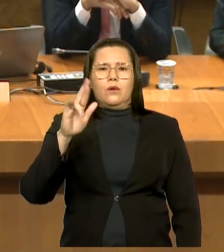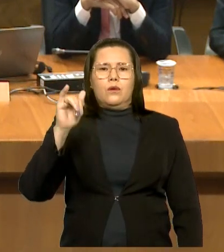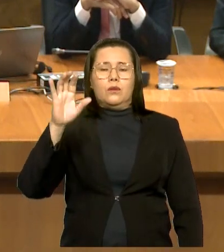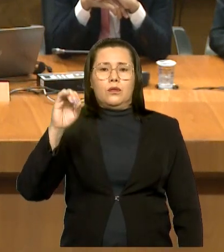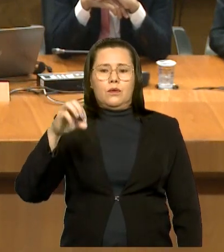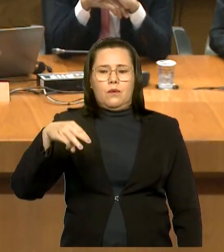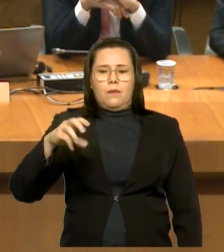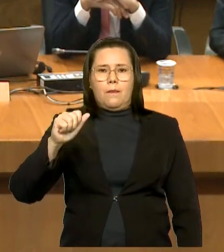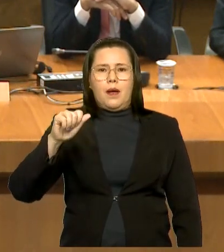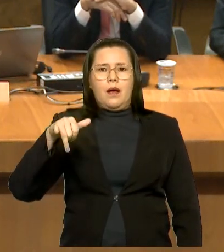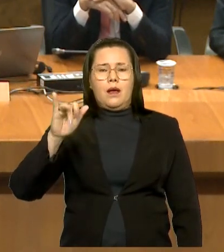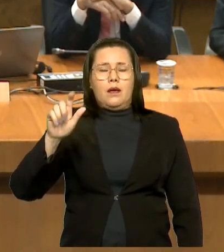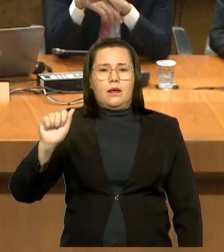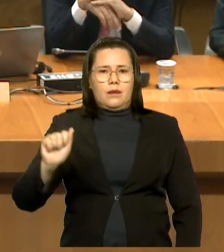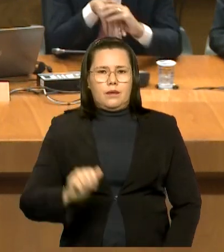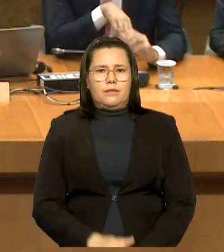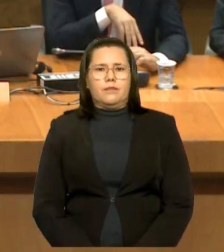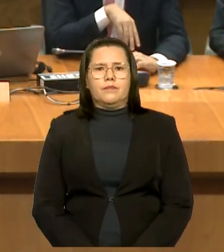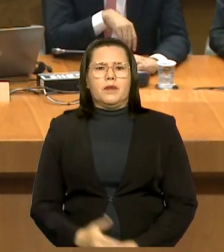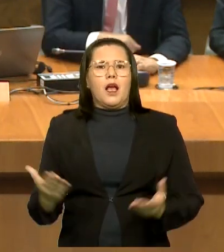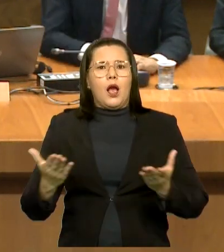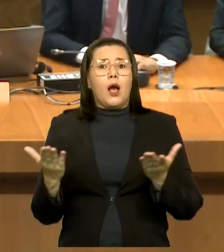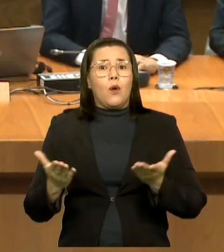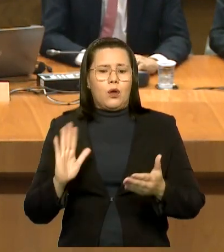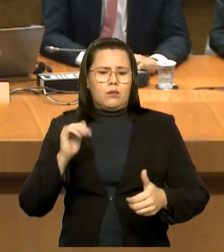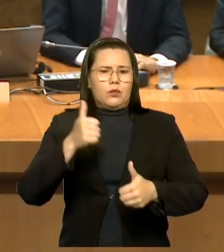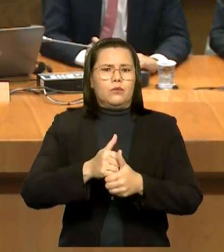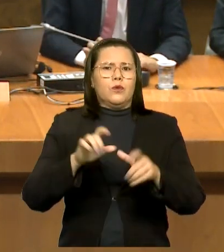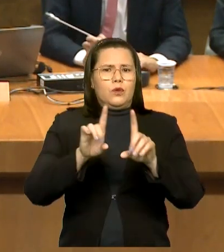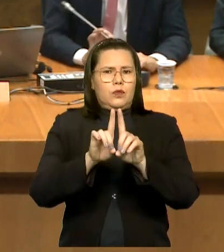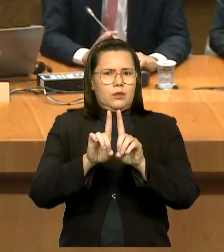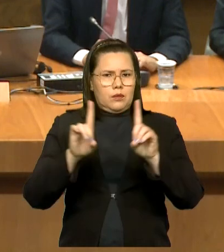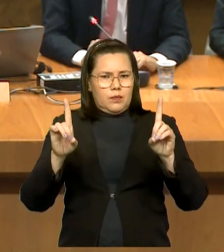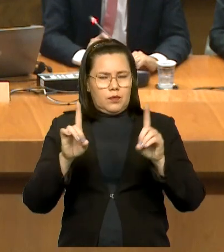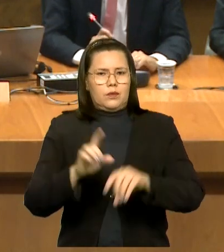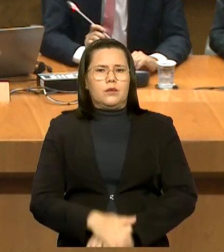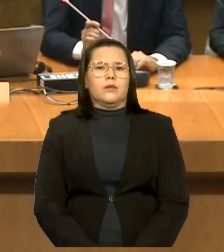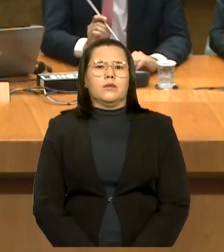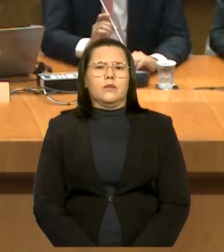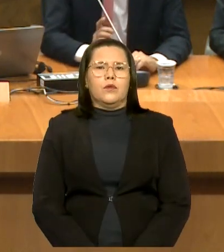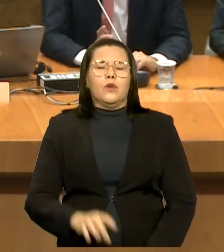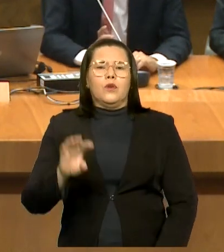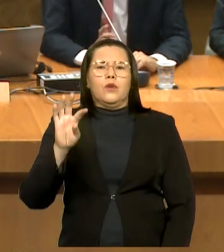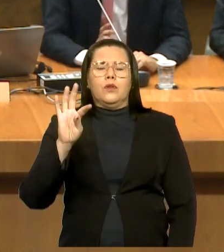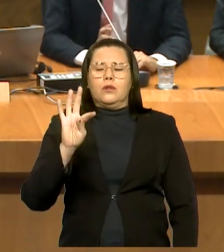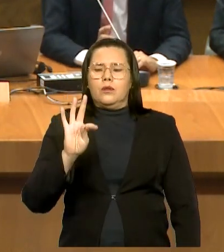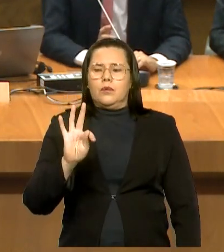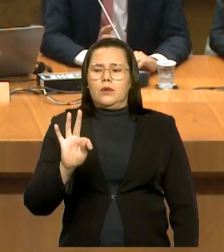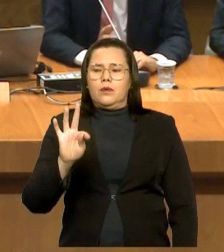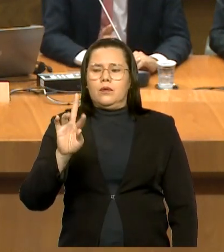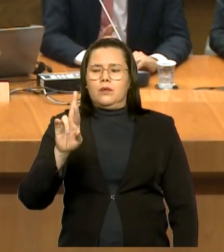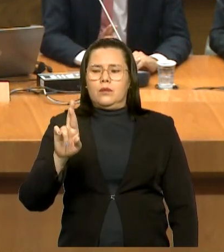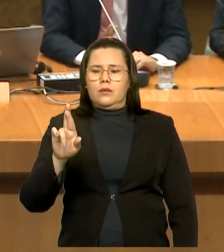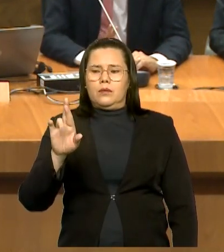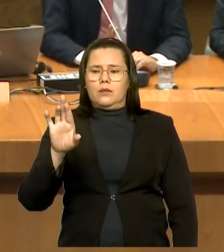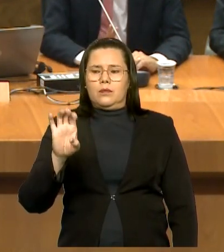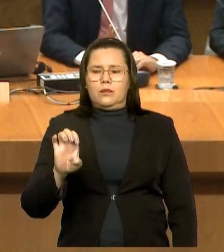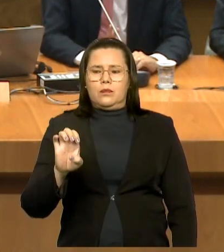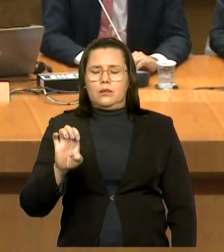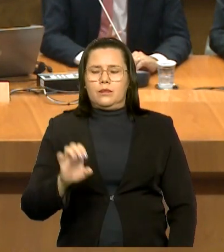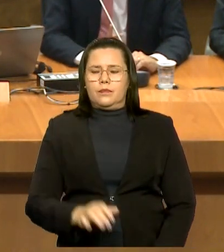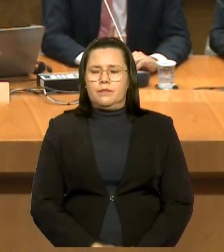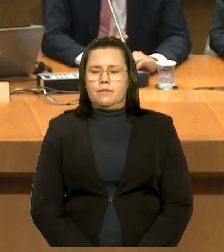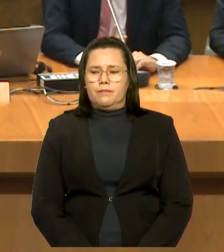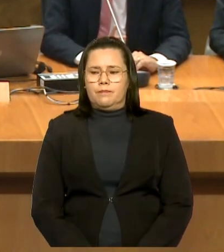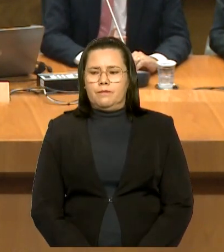a vaga de desembargador do Tribunal Regional Eleitoral. Eu consulto o deputado Hélio do Curso se ele